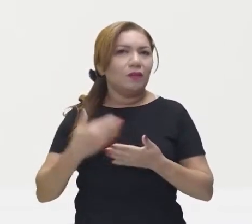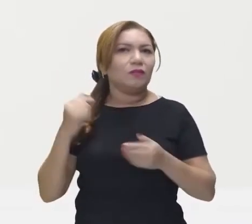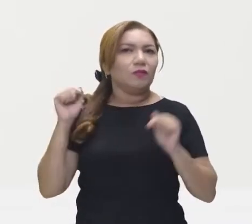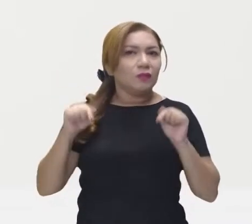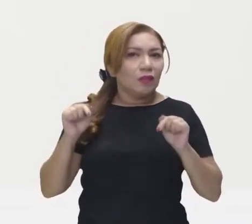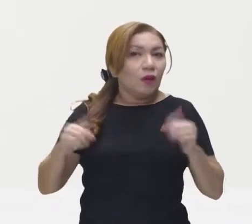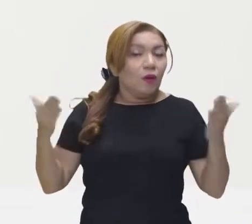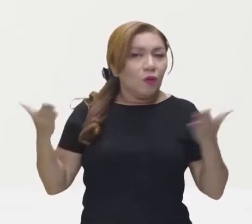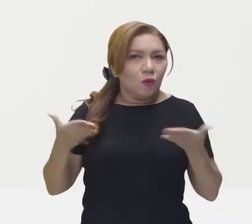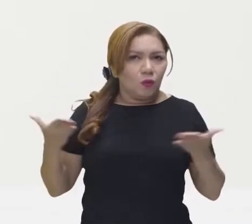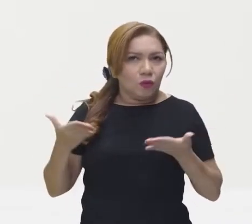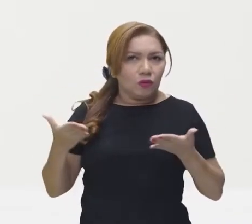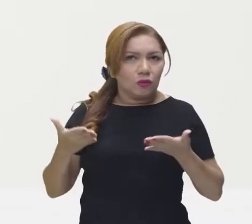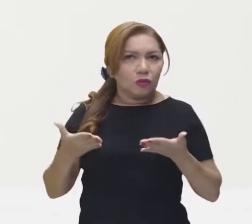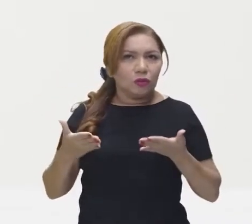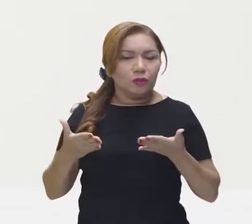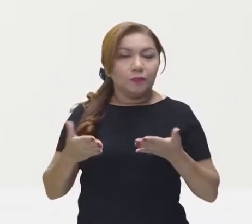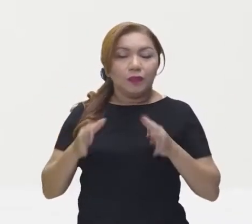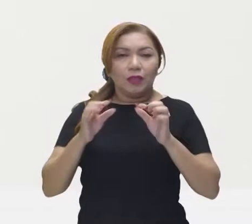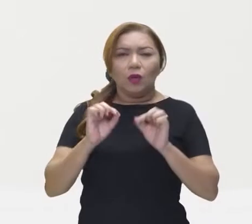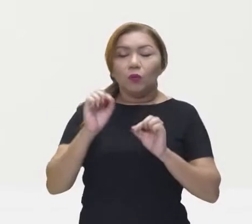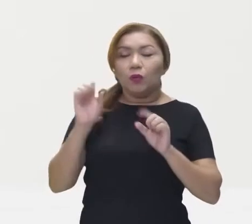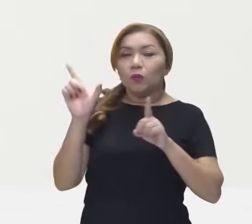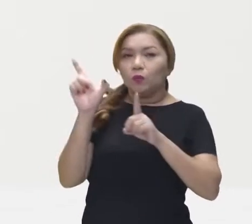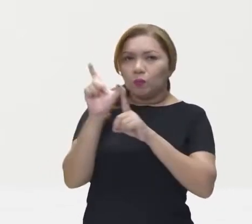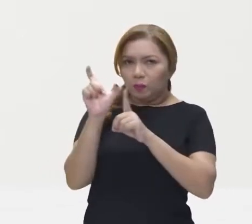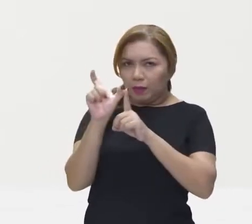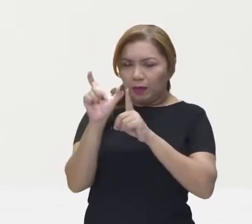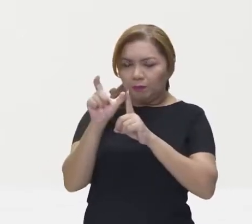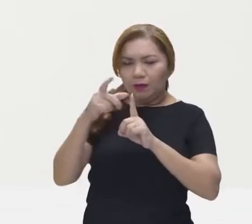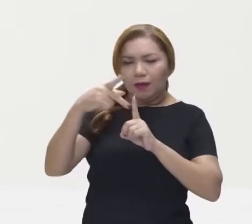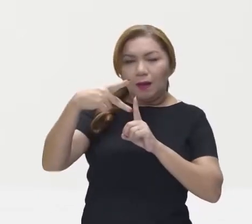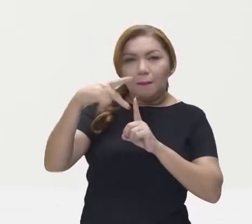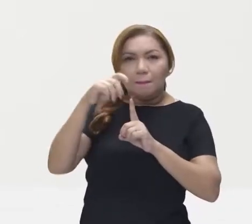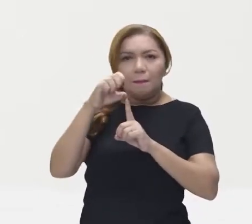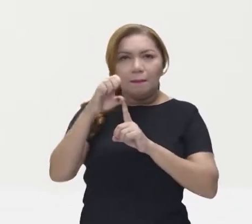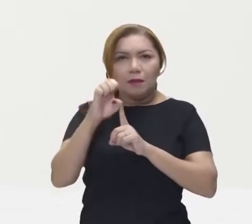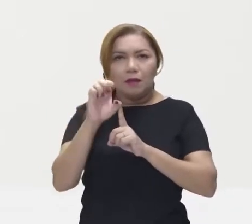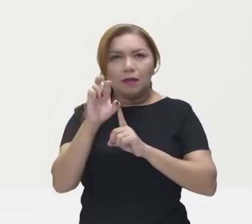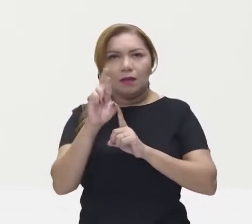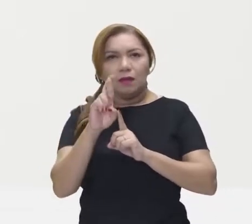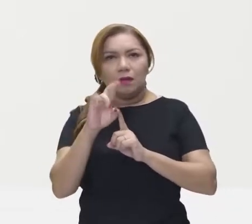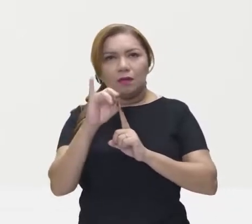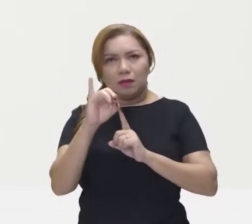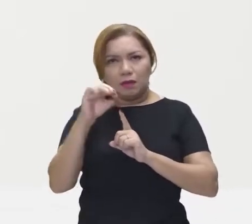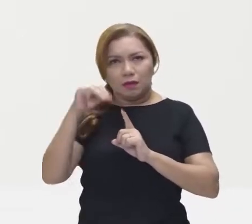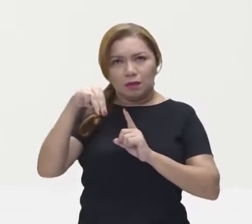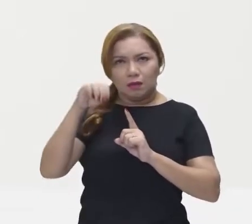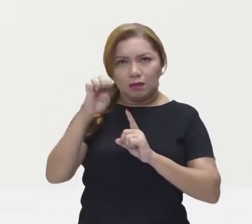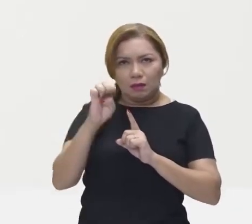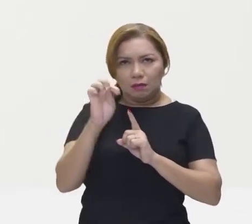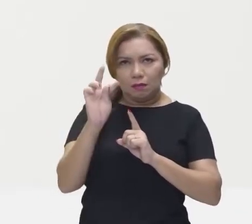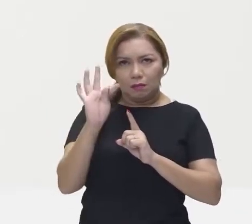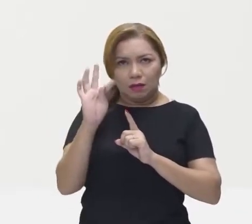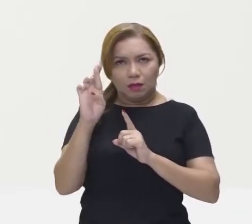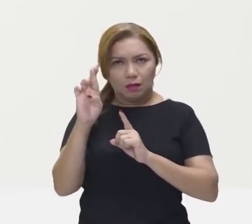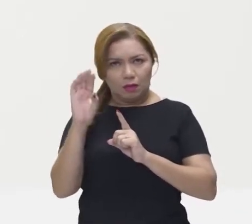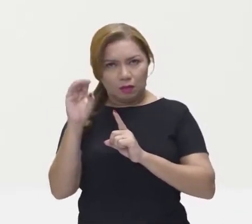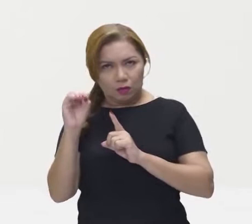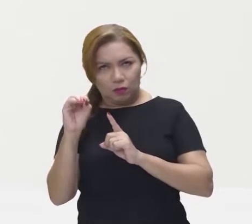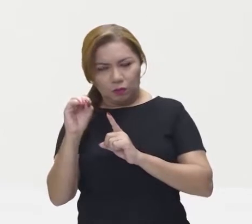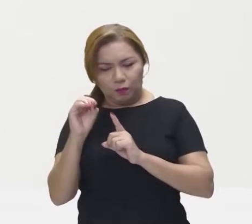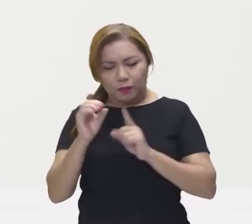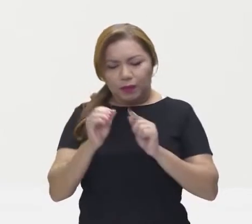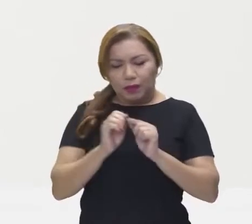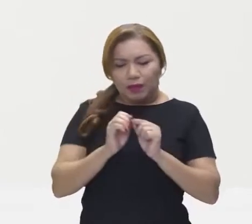assunto. Perímetro é uma medida observada em figuras geométricas planas, isto é, figuras